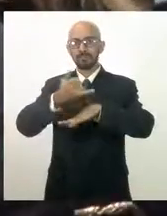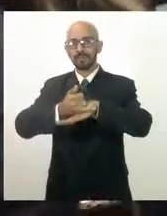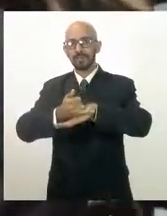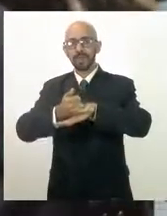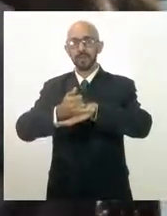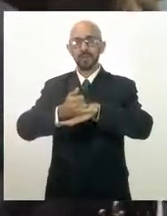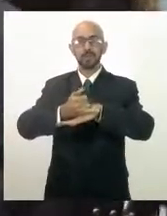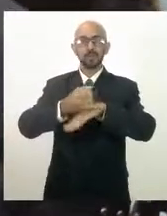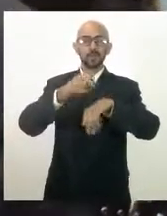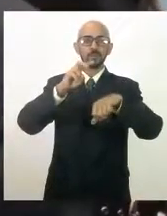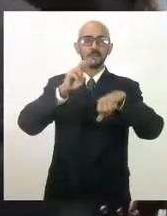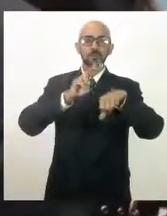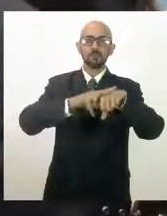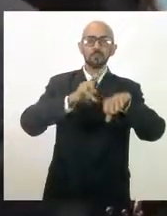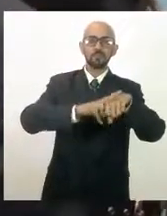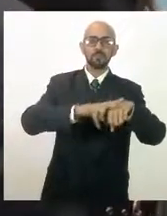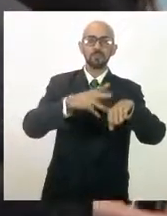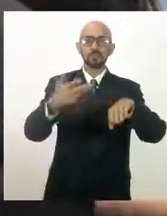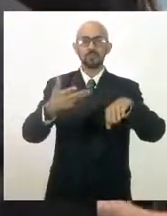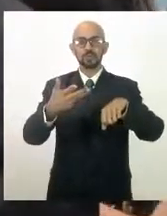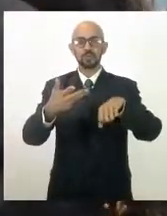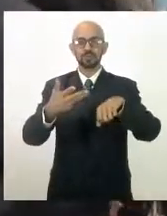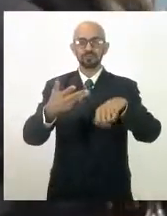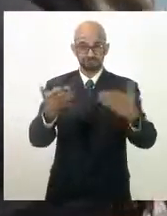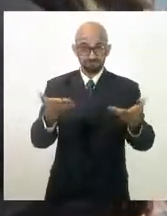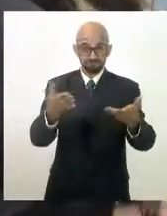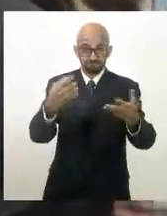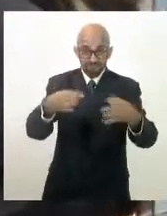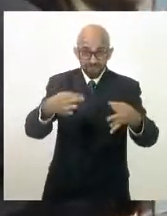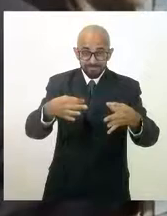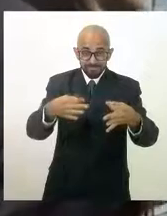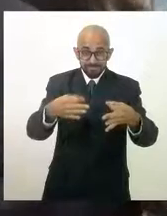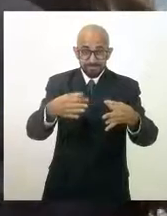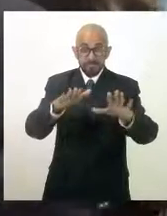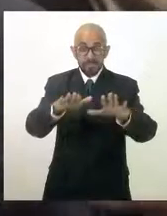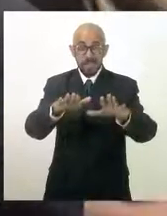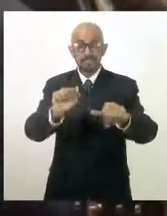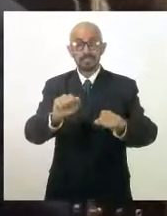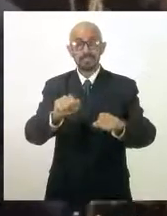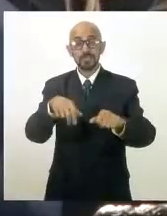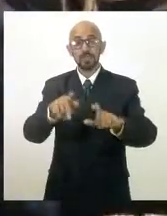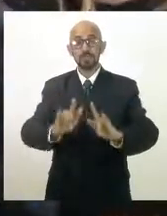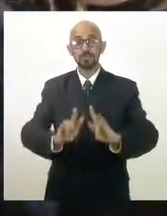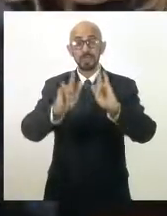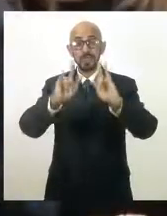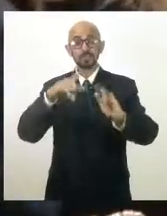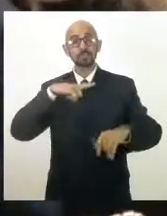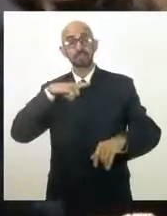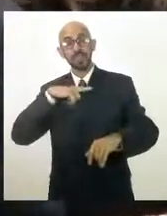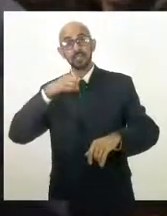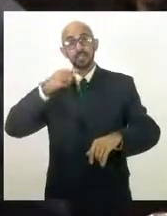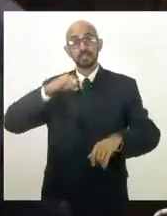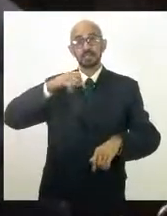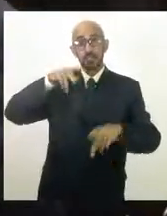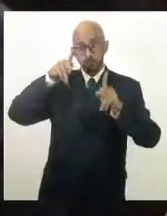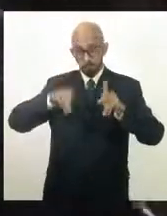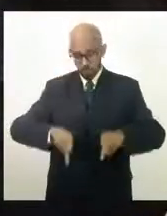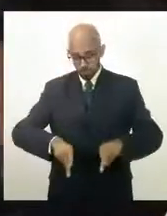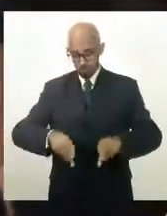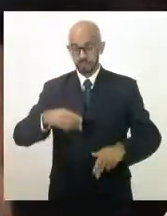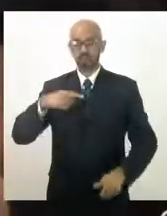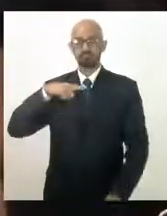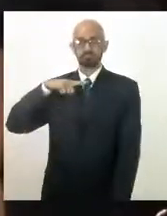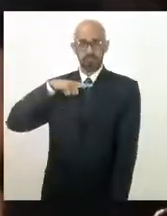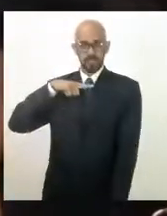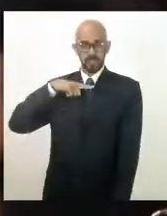esquadrias, vidros, mas os prédios só existem se existirem pessoas, se existirem seres